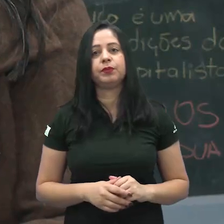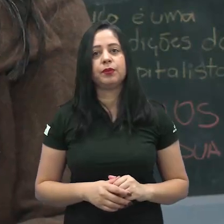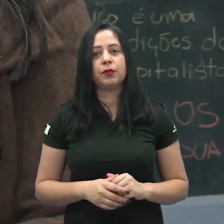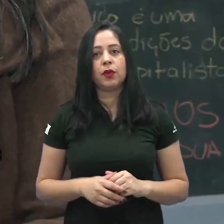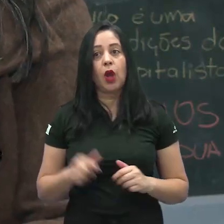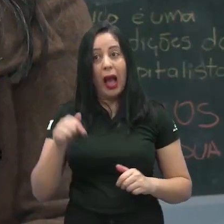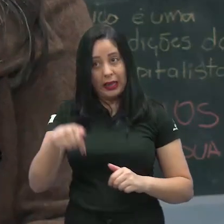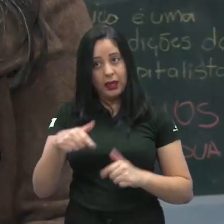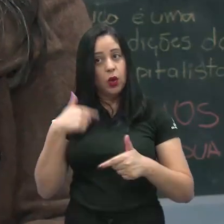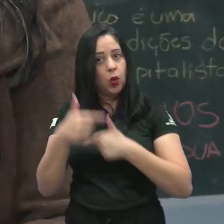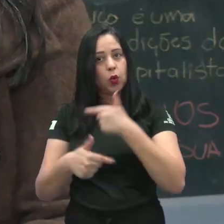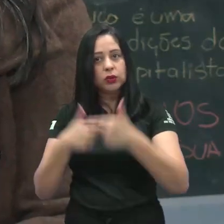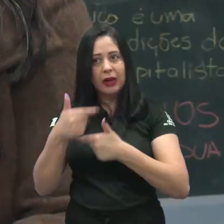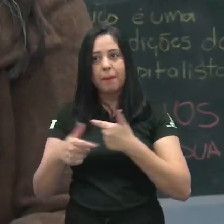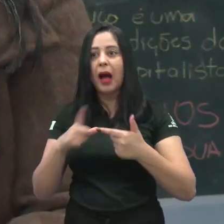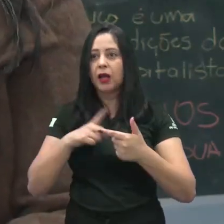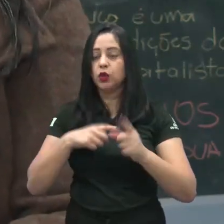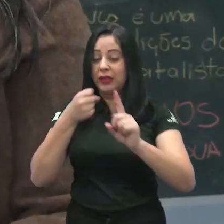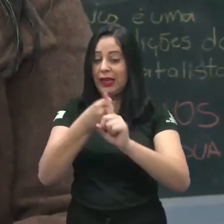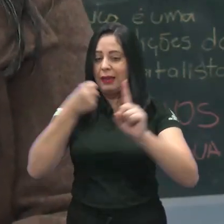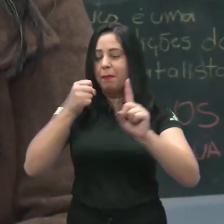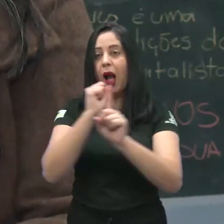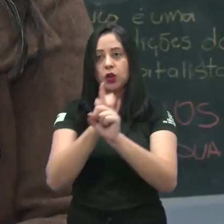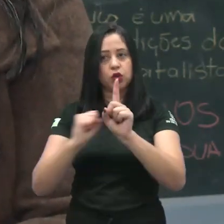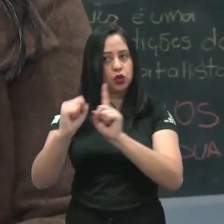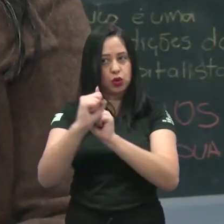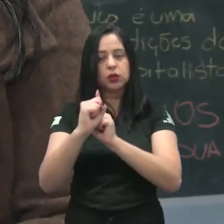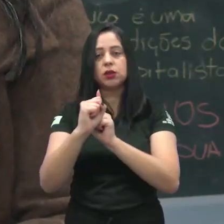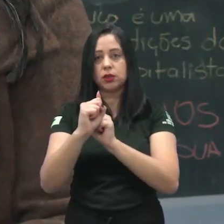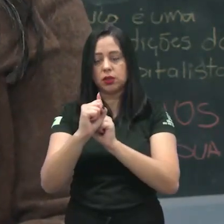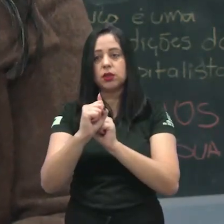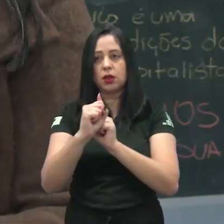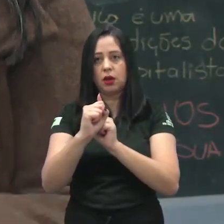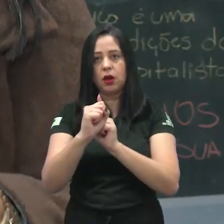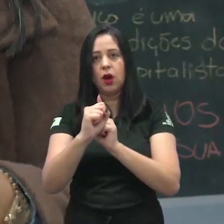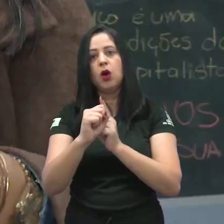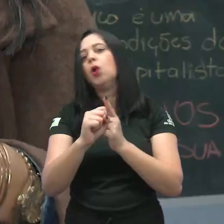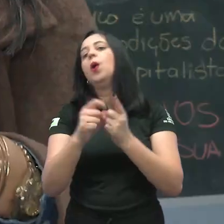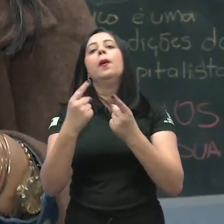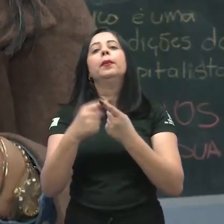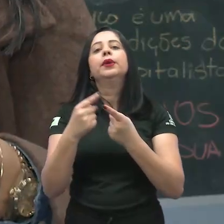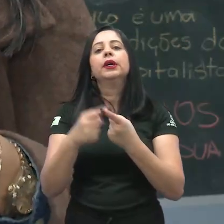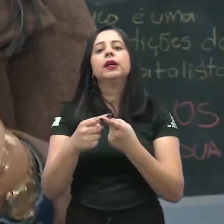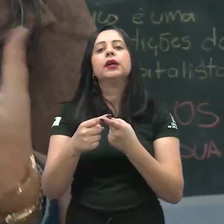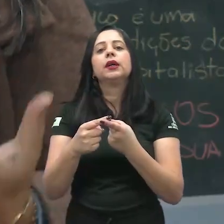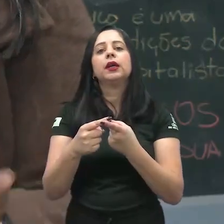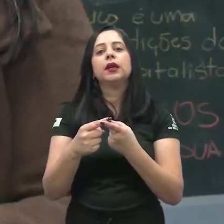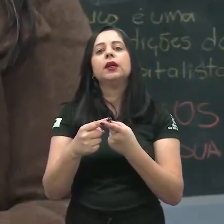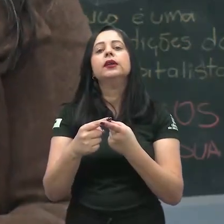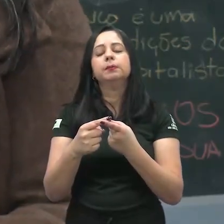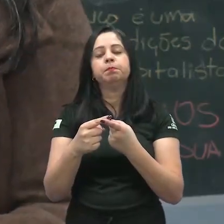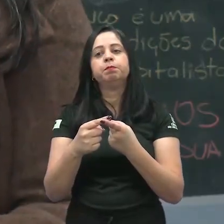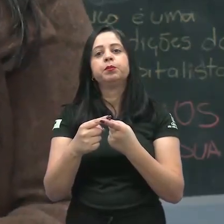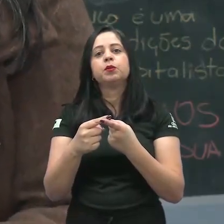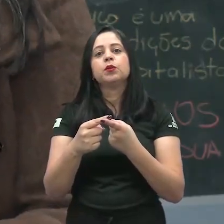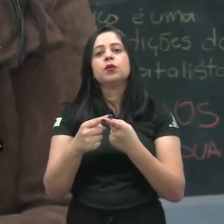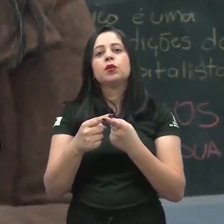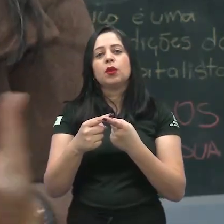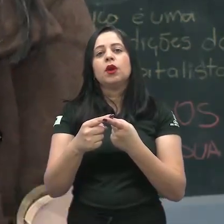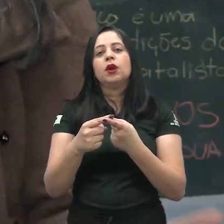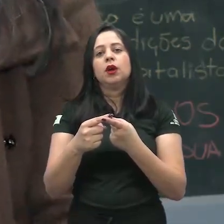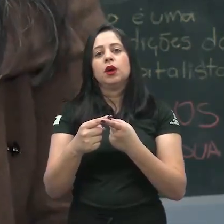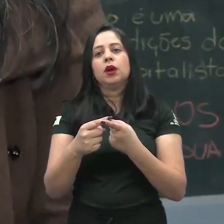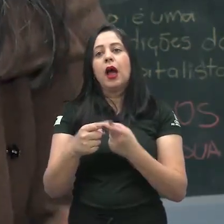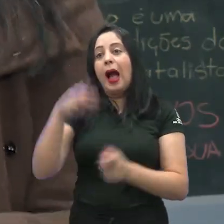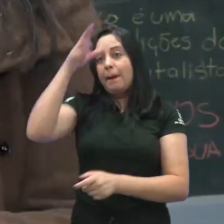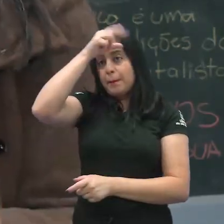nosso trabalho aqui tem um impacto social muito grande, né? Uma vez que a gente complementa o que